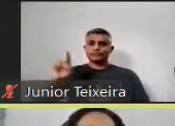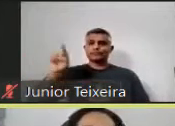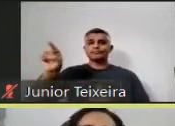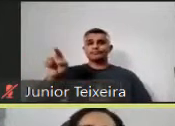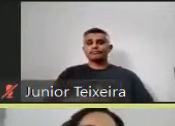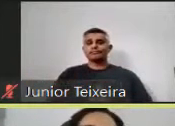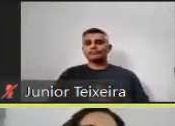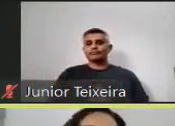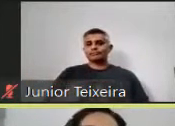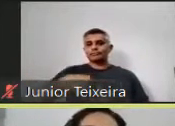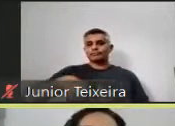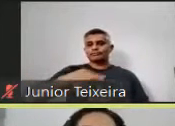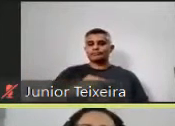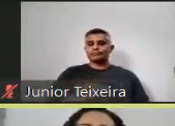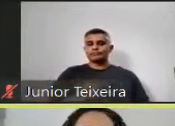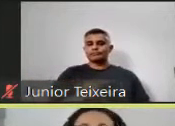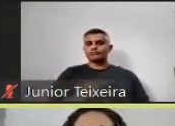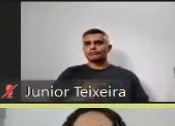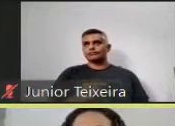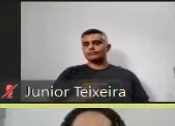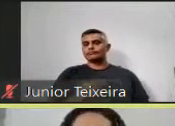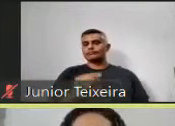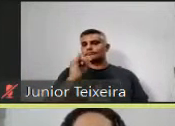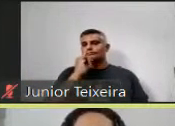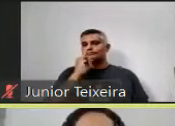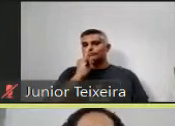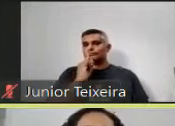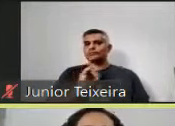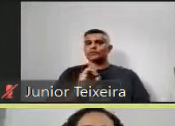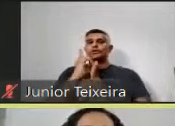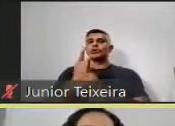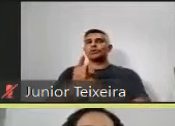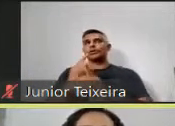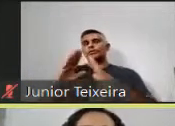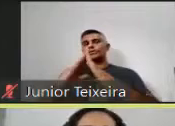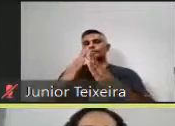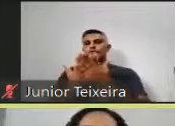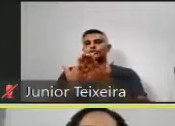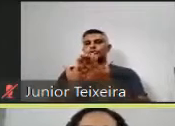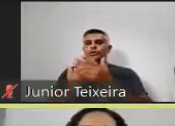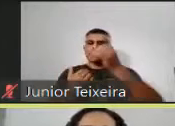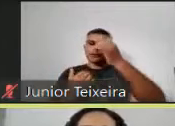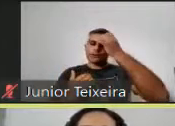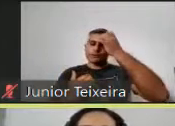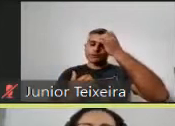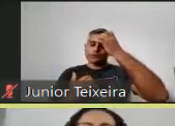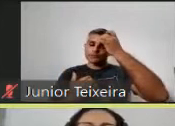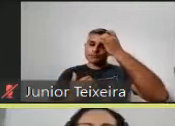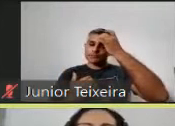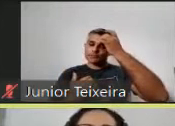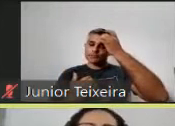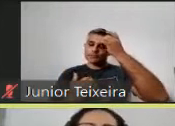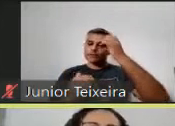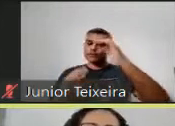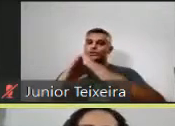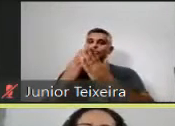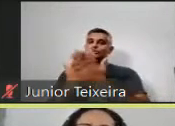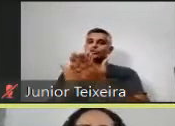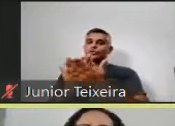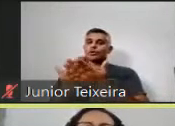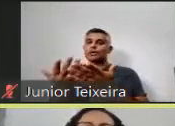gente entende por escolas ditas inclusivas, né? Em que a gente vê uma grande heterogeneidade